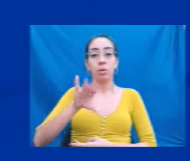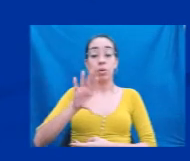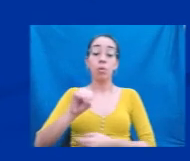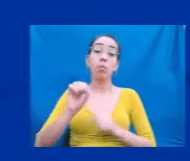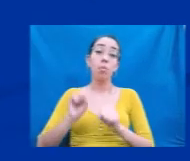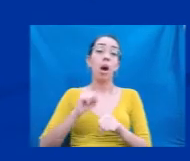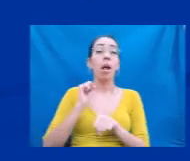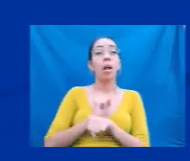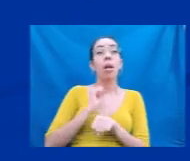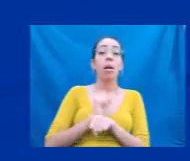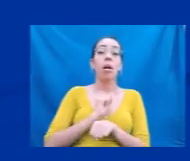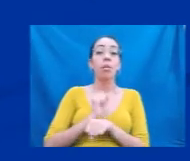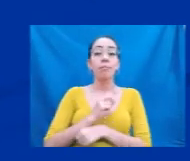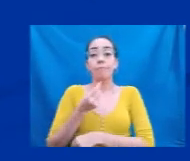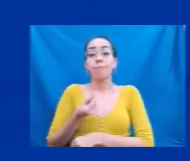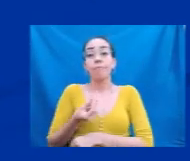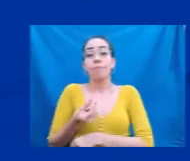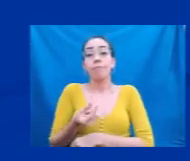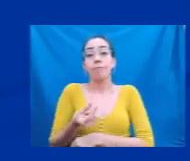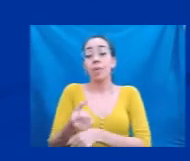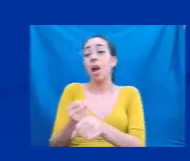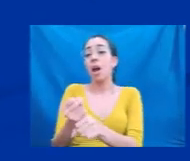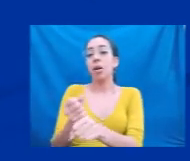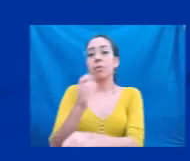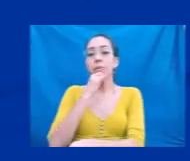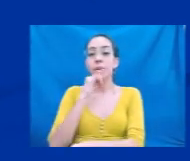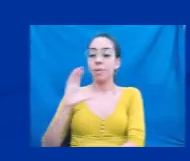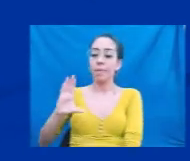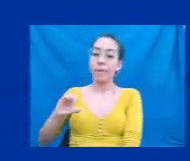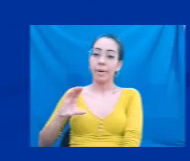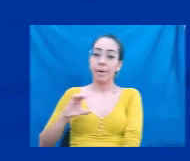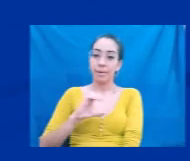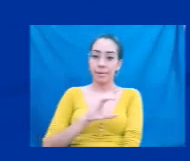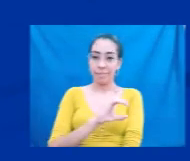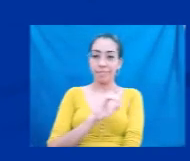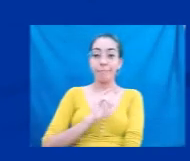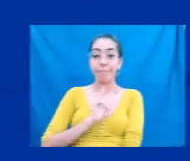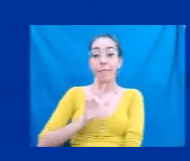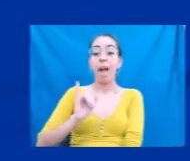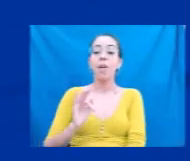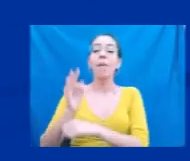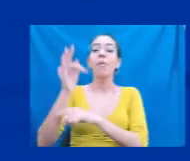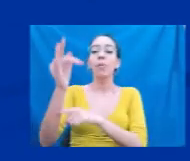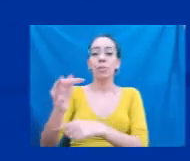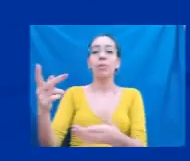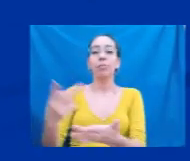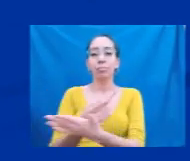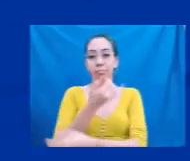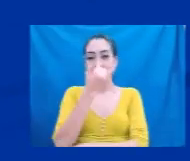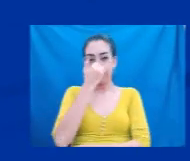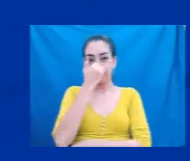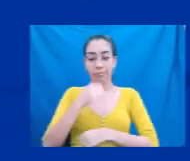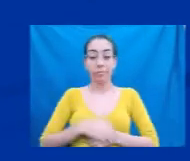Então, o efeito crônico é algo que chama muita atenção, porque às vezes a